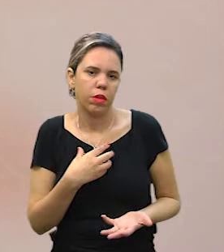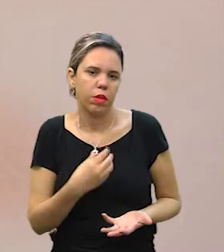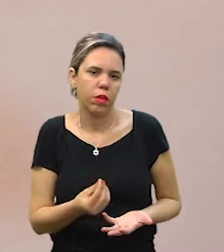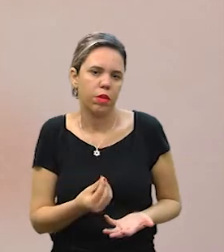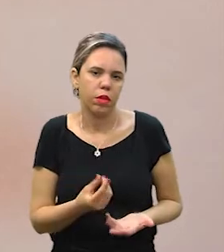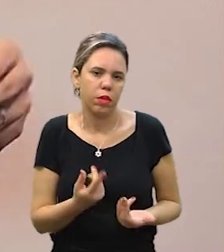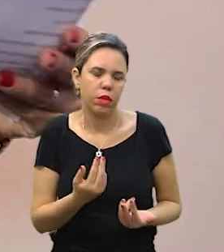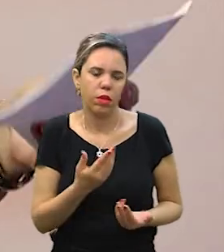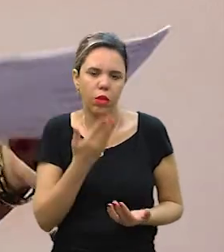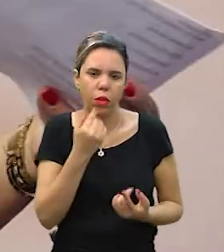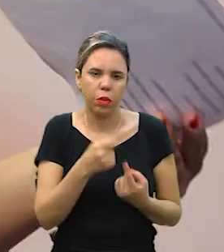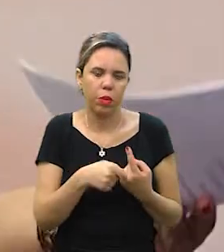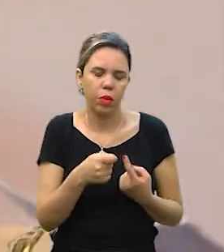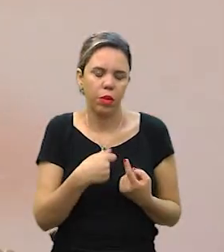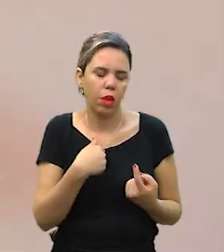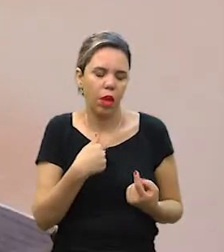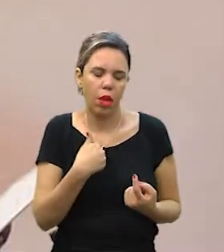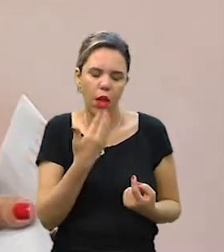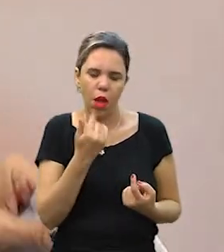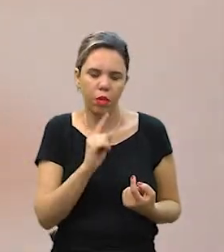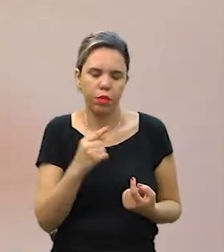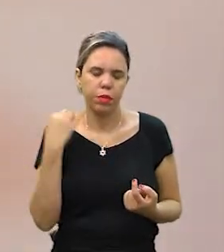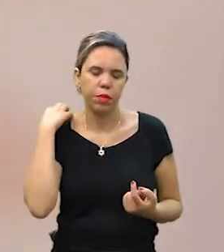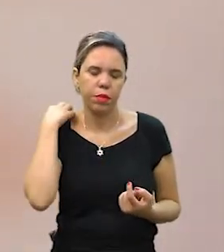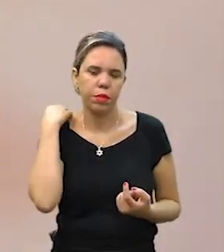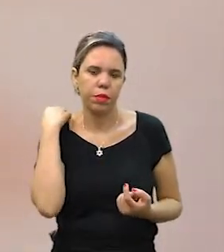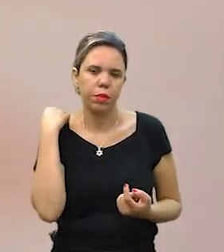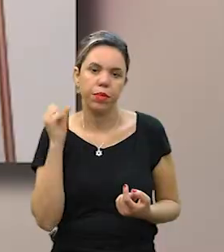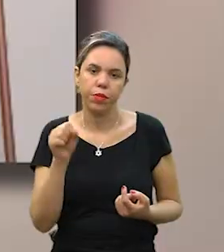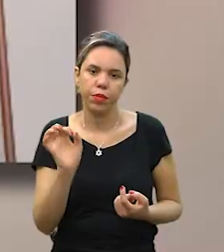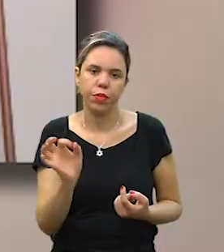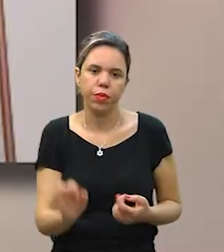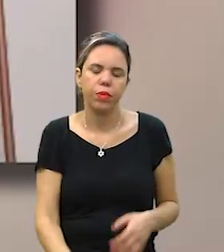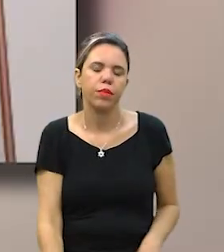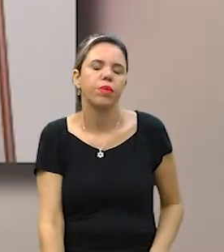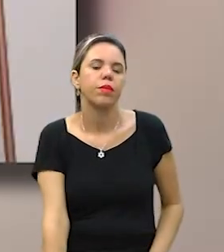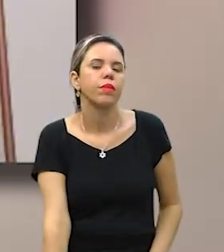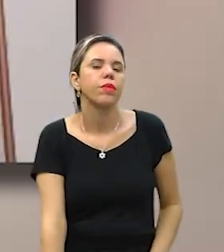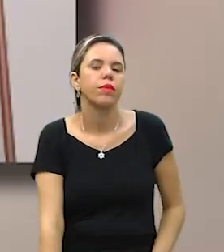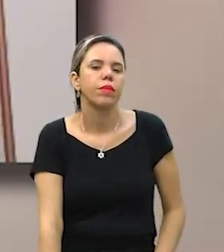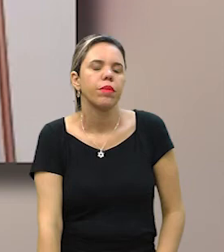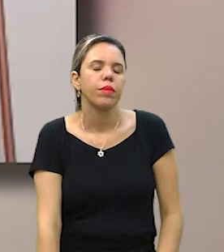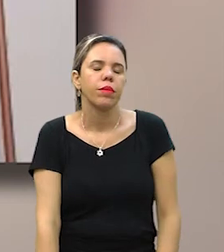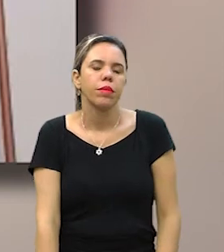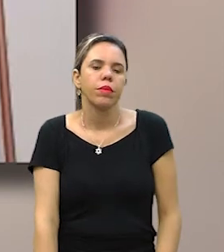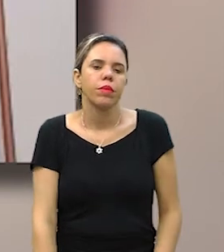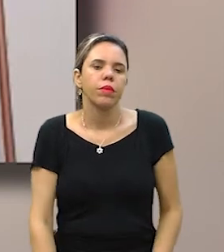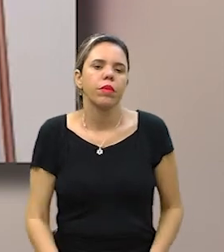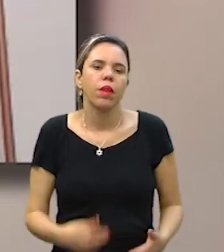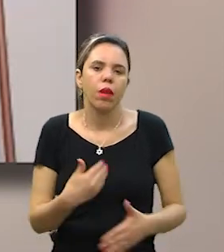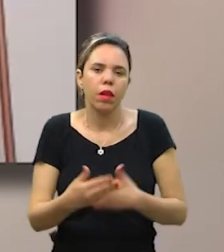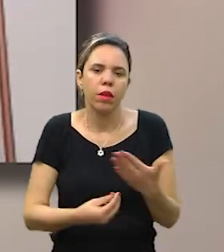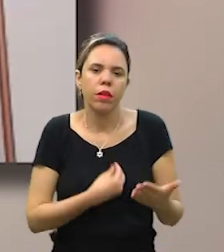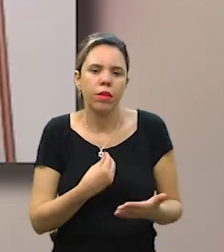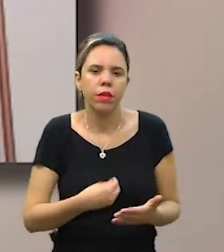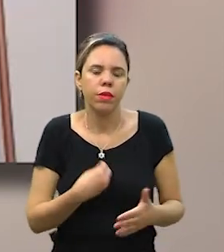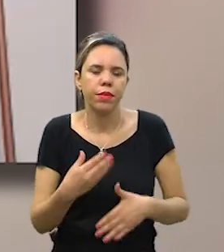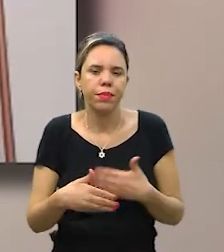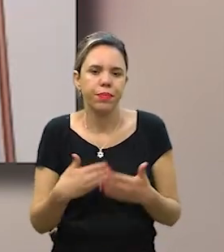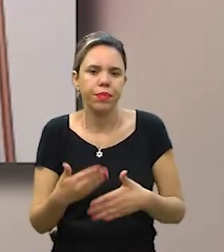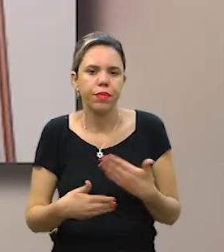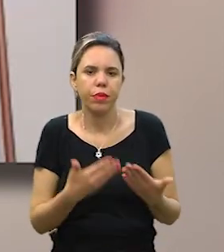meu filho coma uma banana, uma fruta, enfim, se eu não como. Exatamente. A